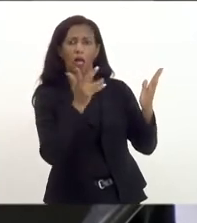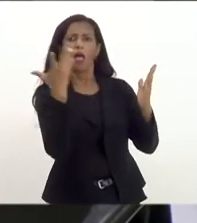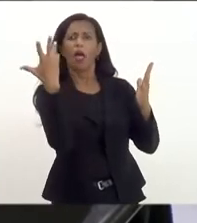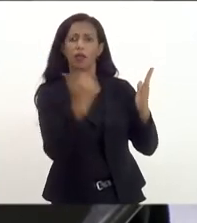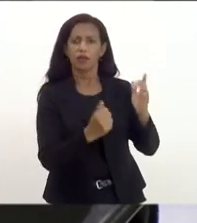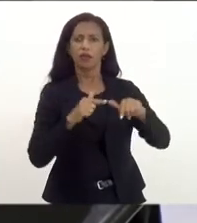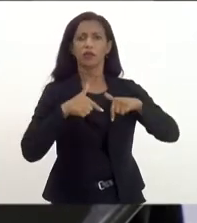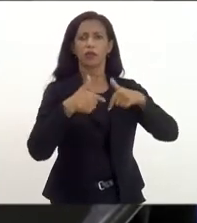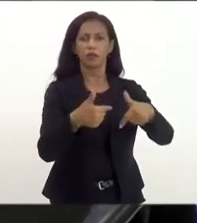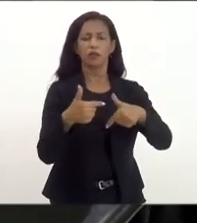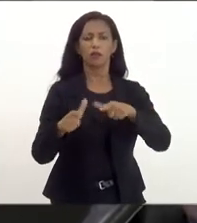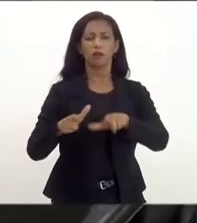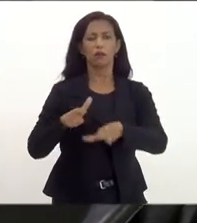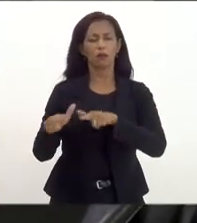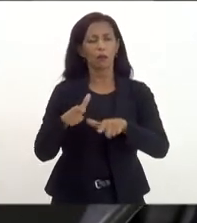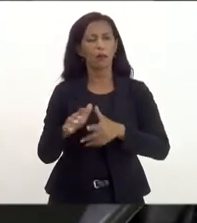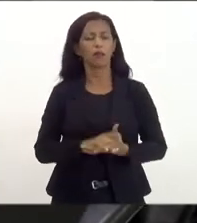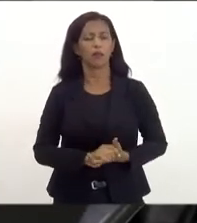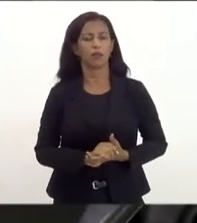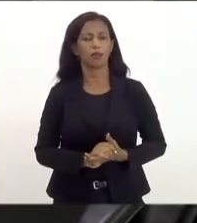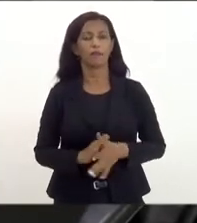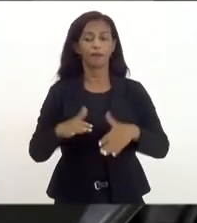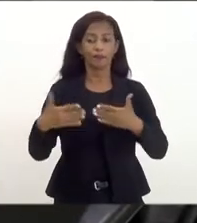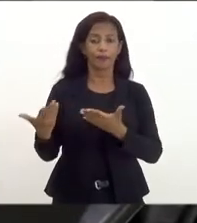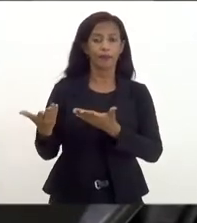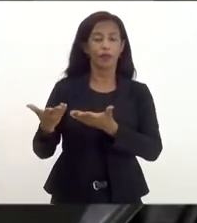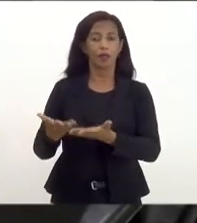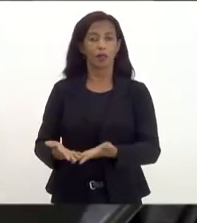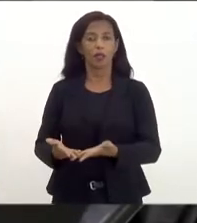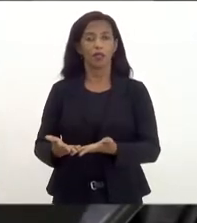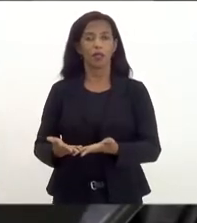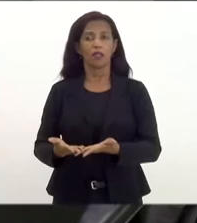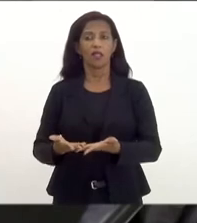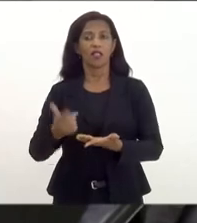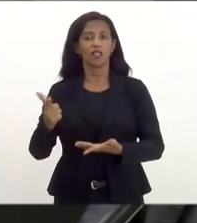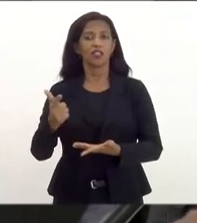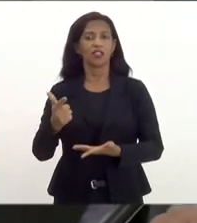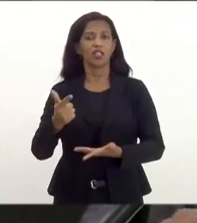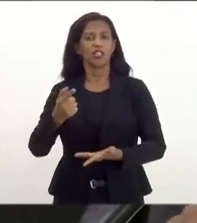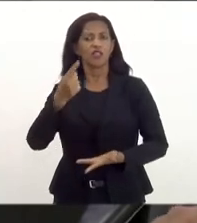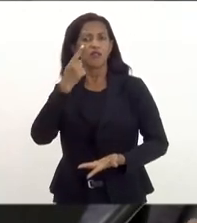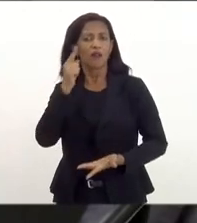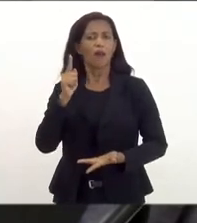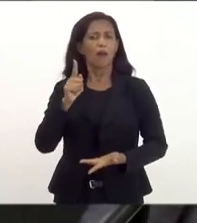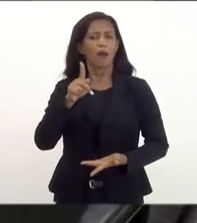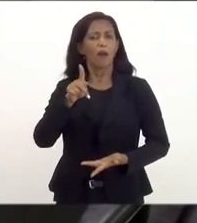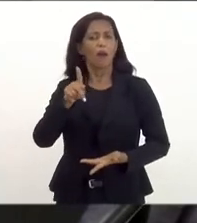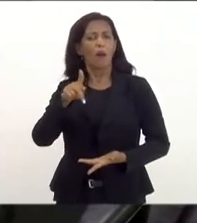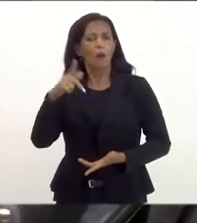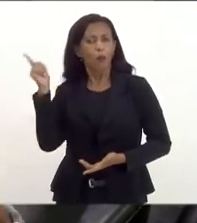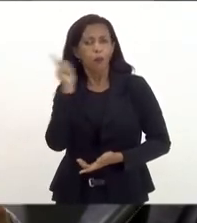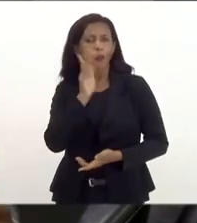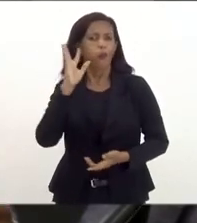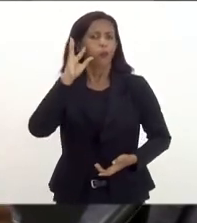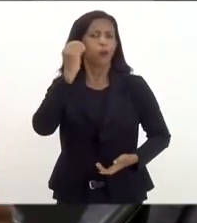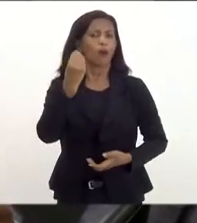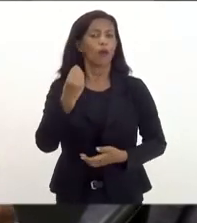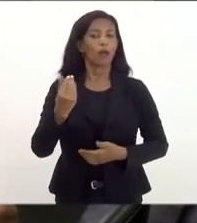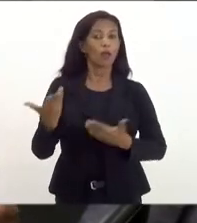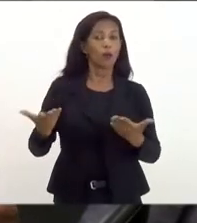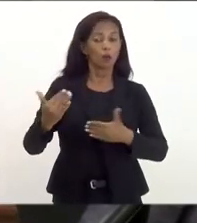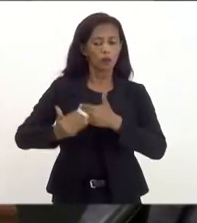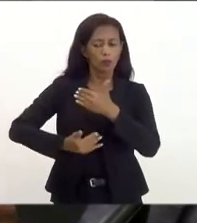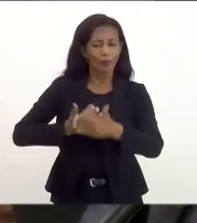aceita ação trabalhista e a gente vai matar no peito isso compassivo não encontro o processo